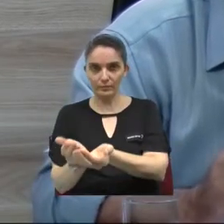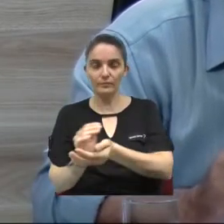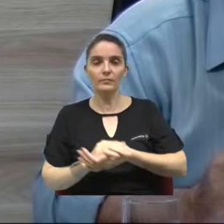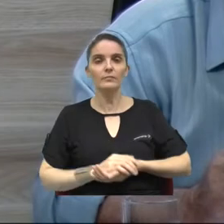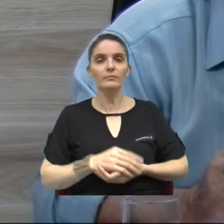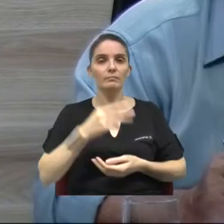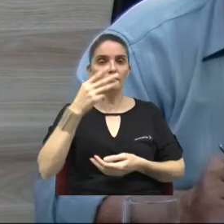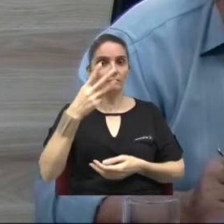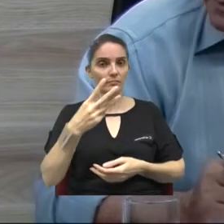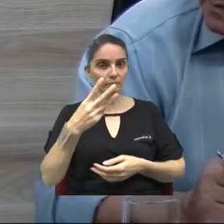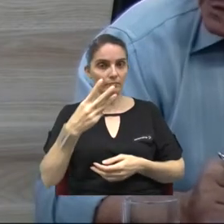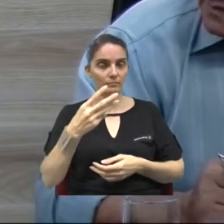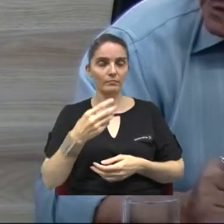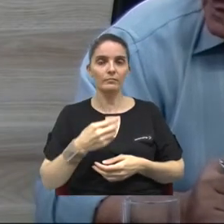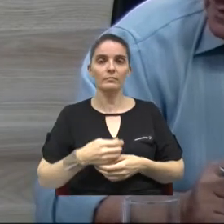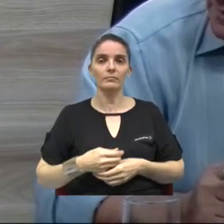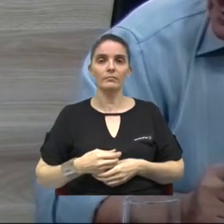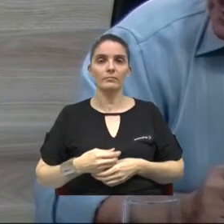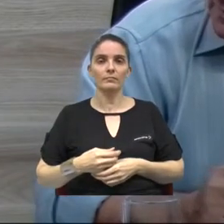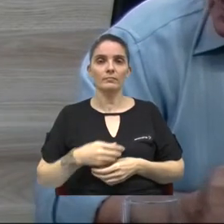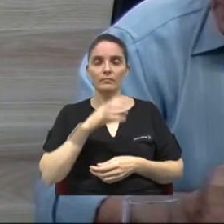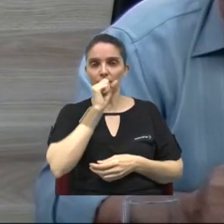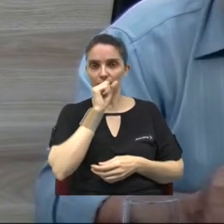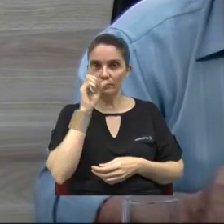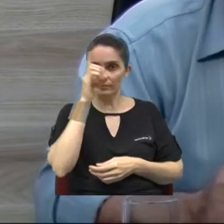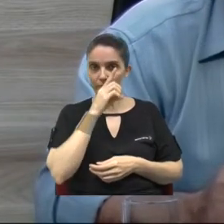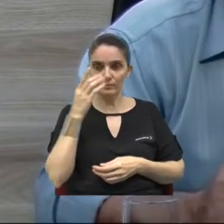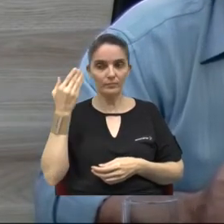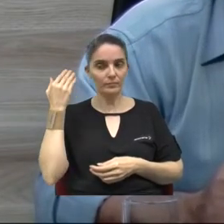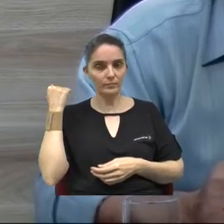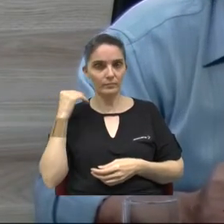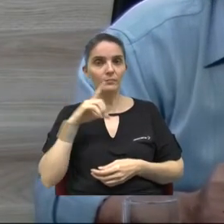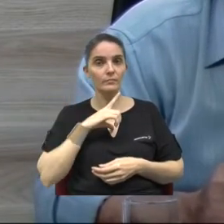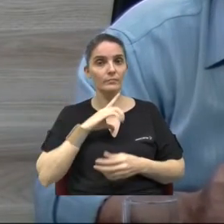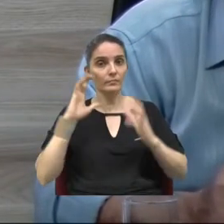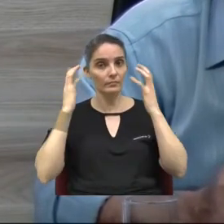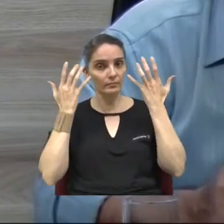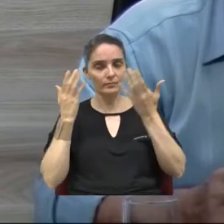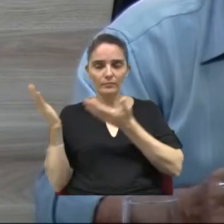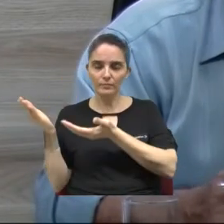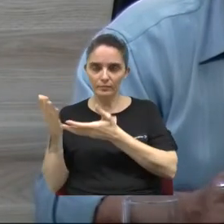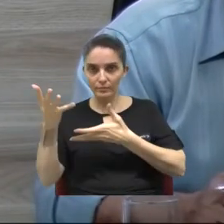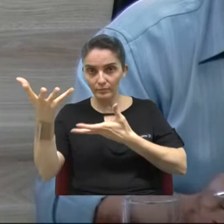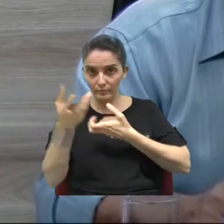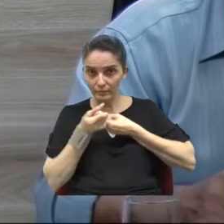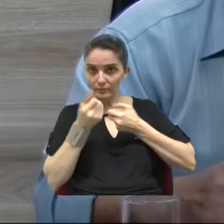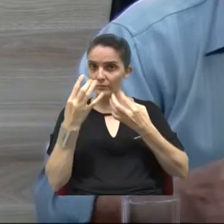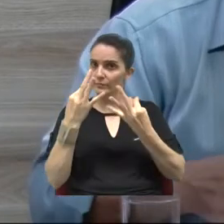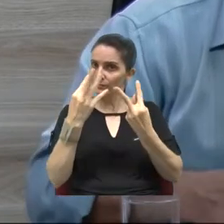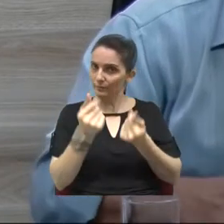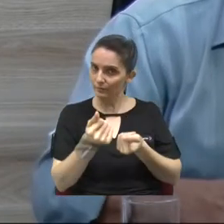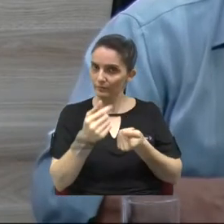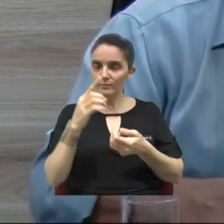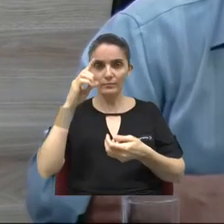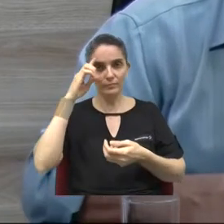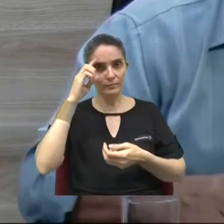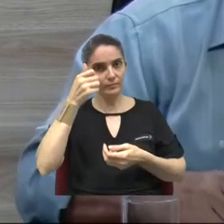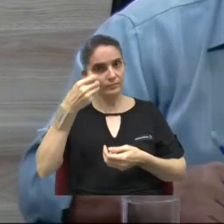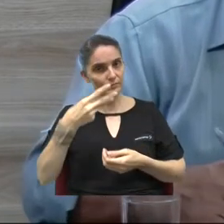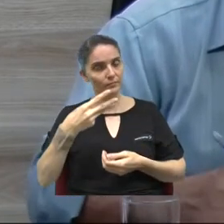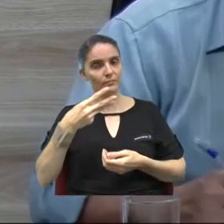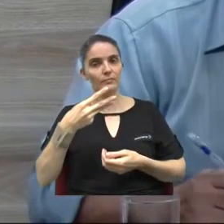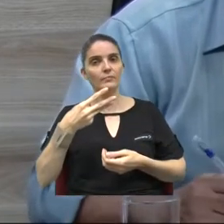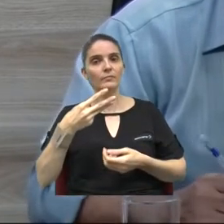3 finais de semana vem tendo a quermesse naquela paróquia. Fica o convite a todos a vocês participarem, dia 13... É o